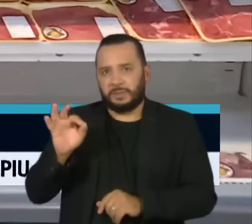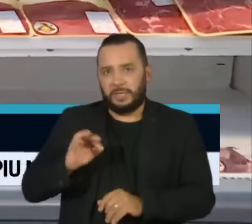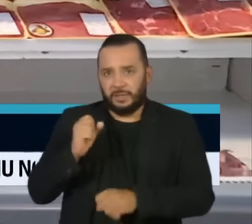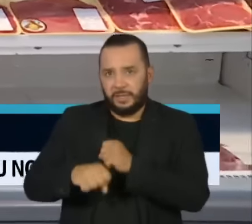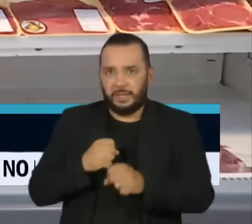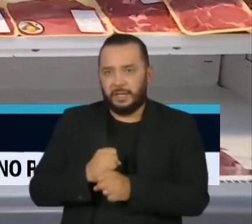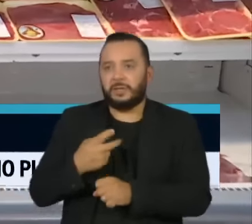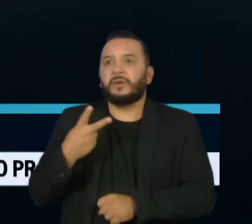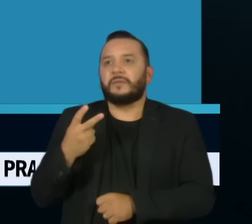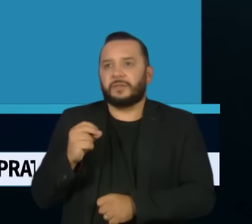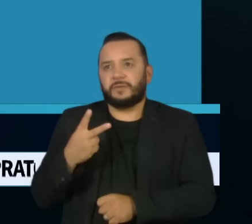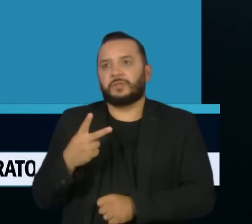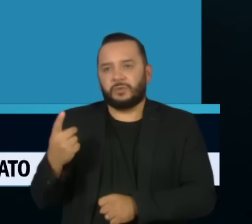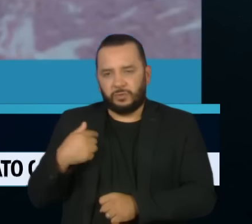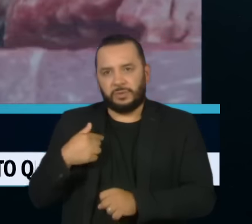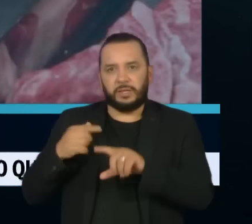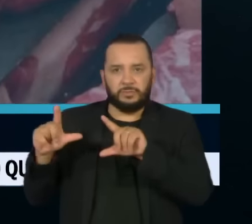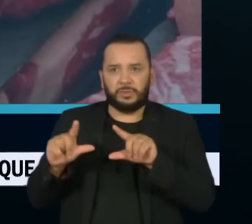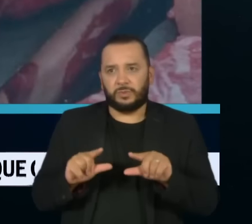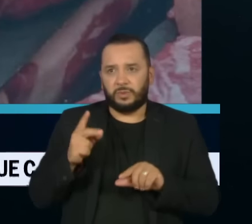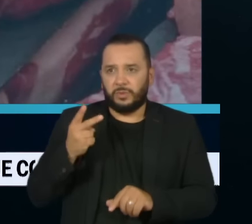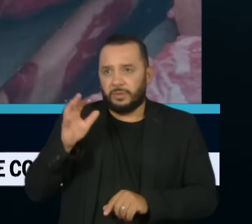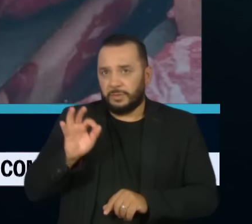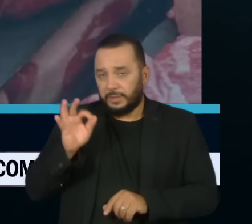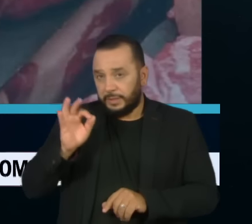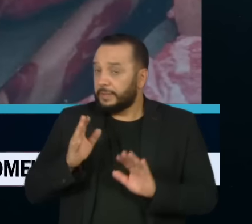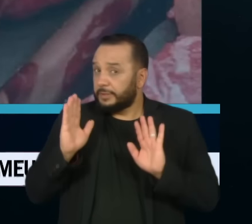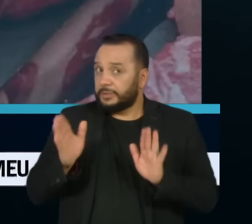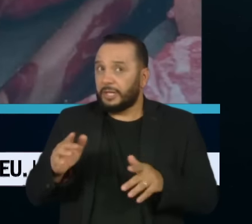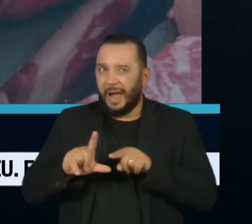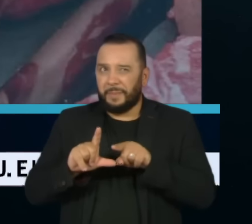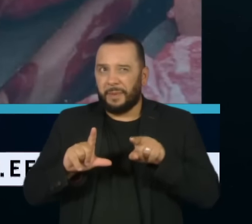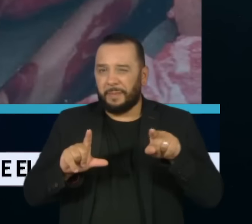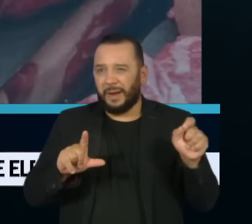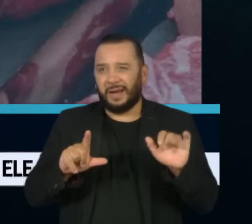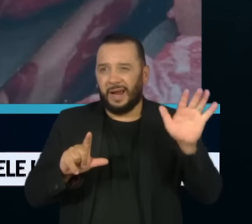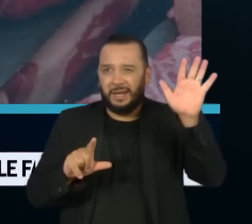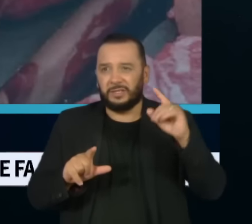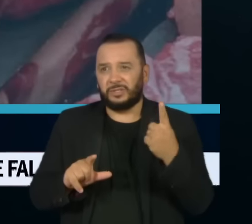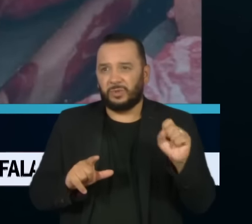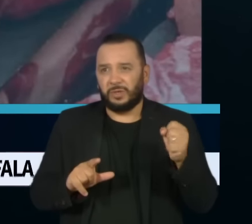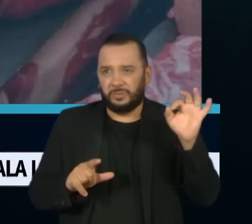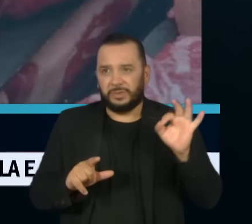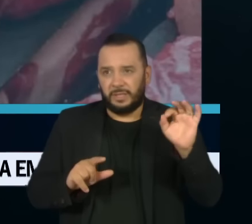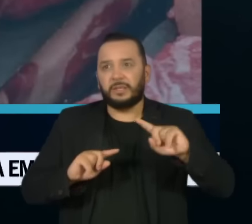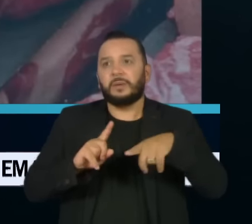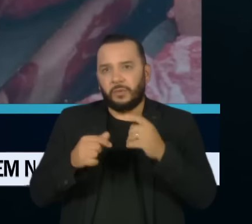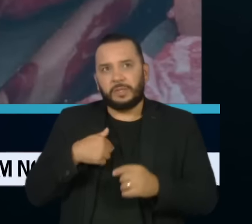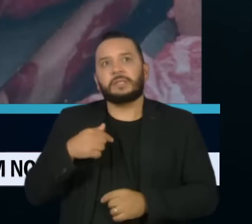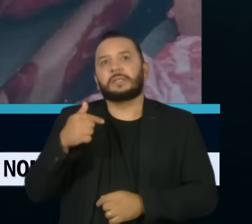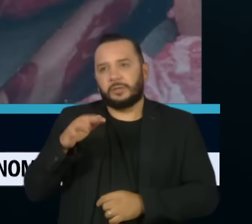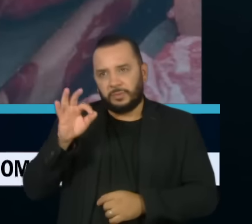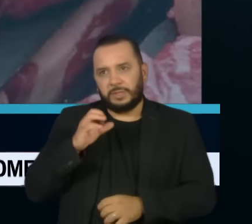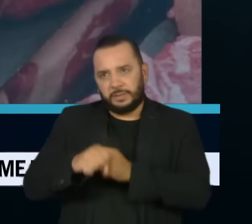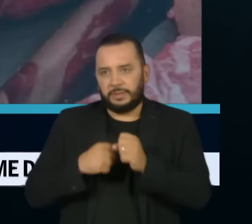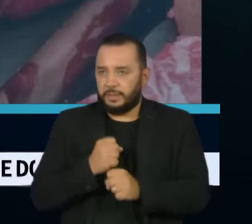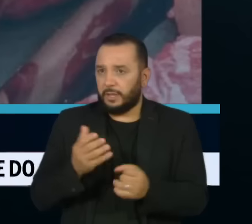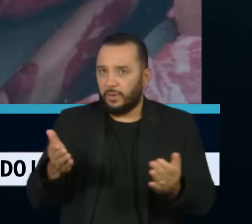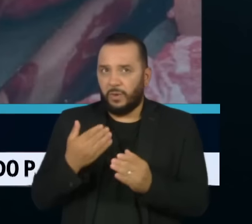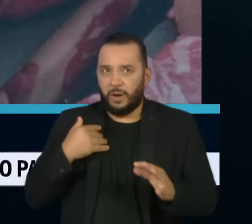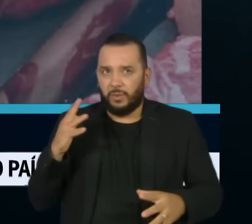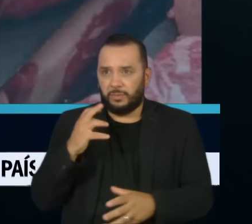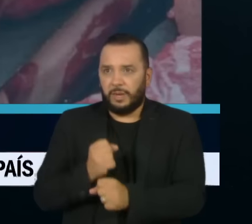baixa de 2%. Depois de ter disparado 18% em 2020, a carne teve alta de 7% este ano, considerando o